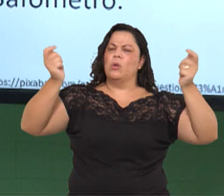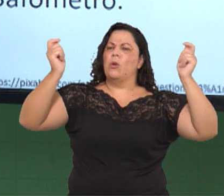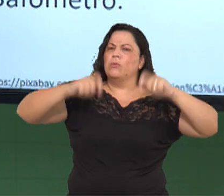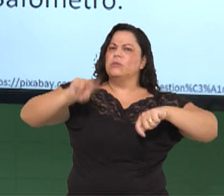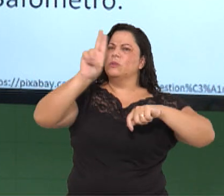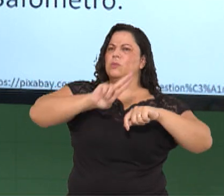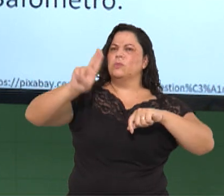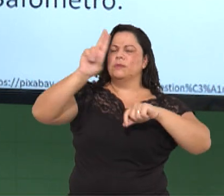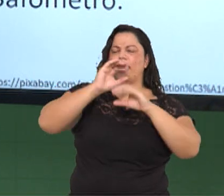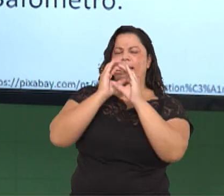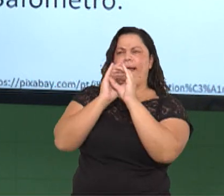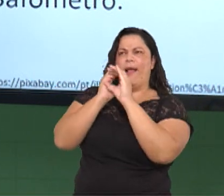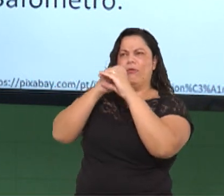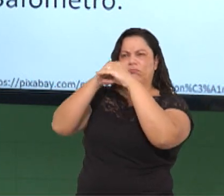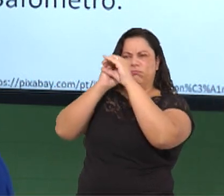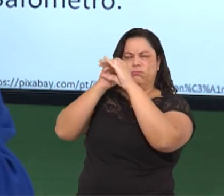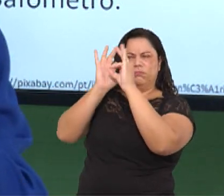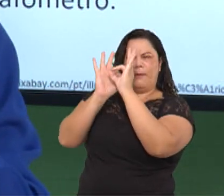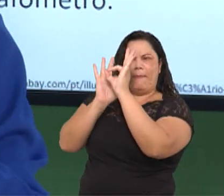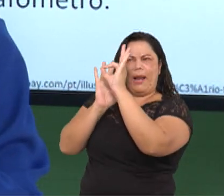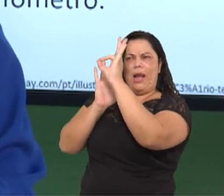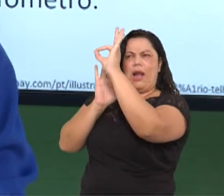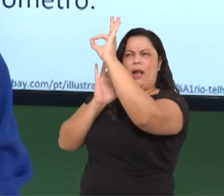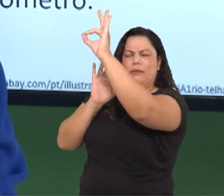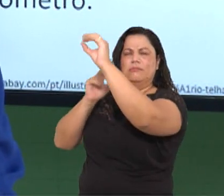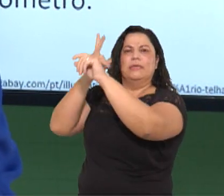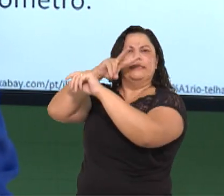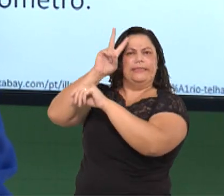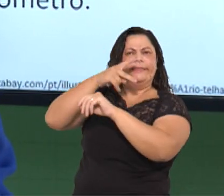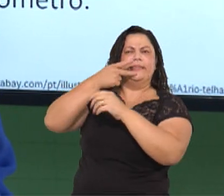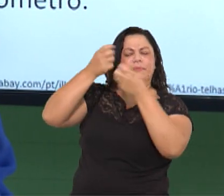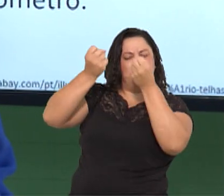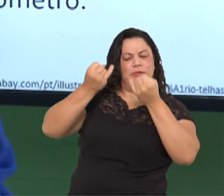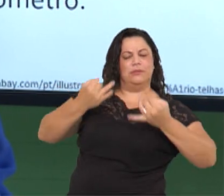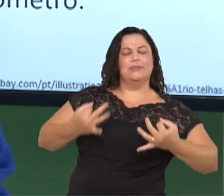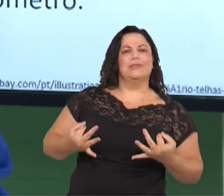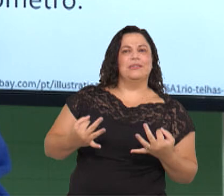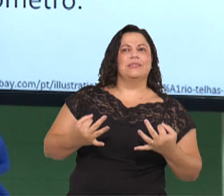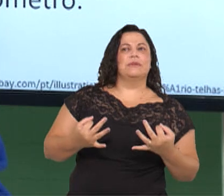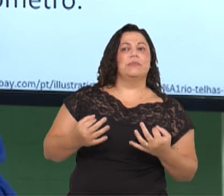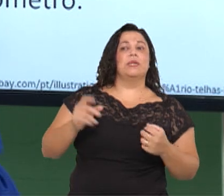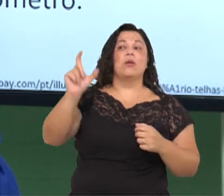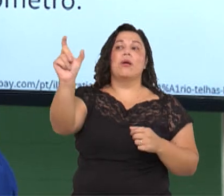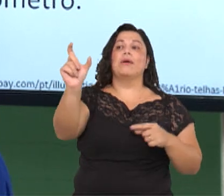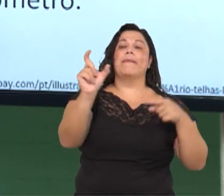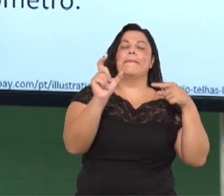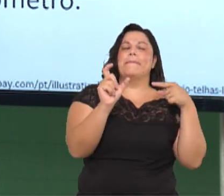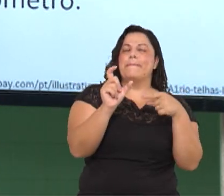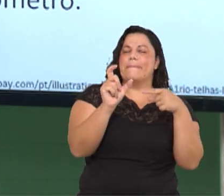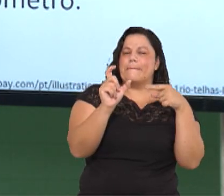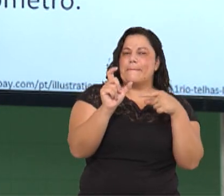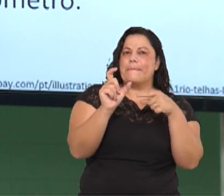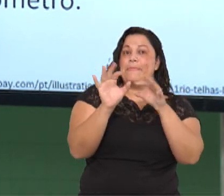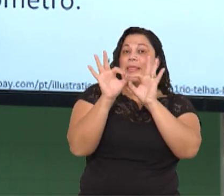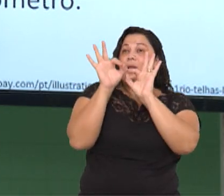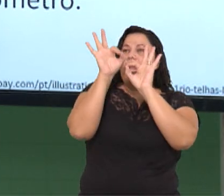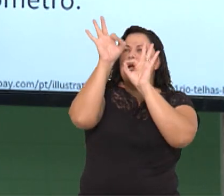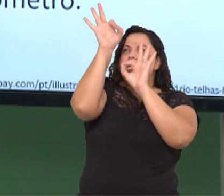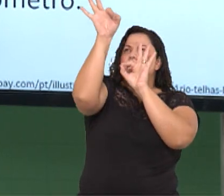longas distâncias? Lembra lá da história do enunciado? Olha a palavra-chave,